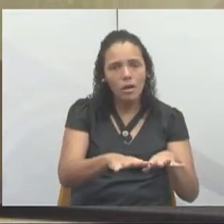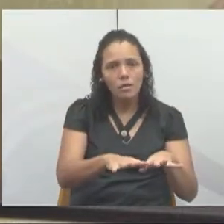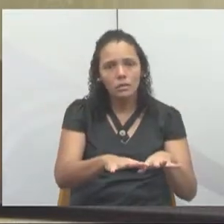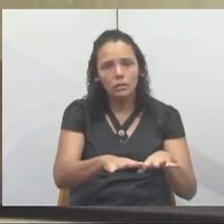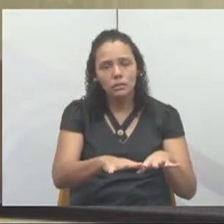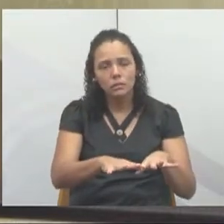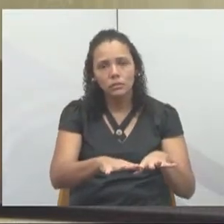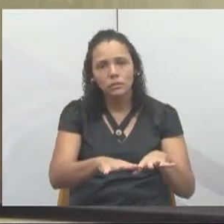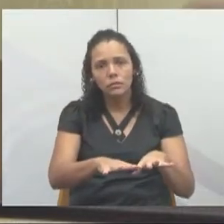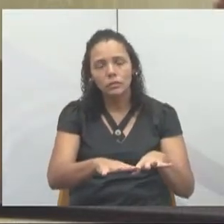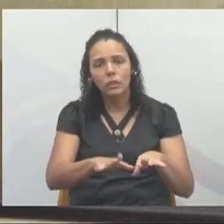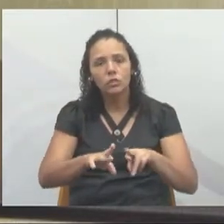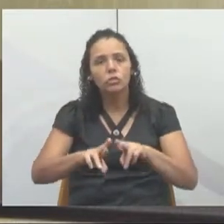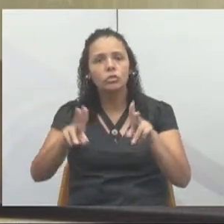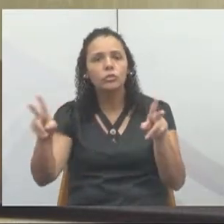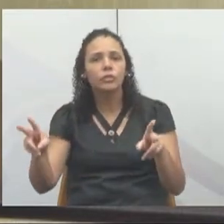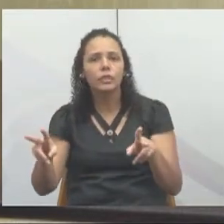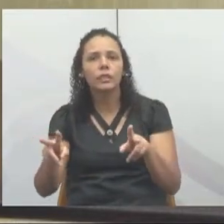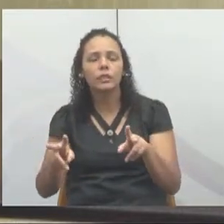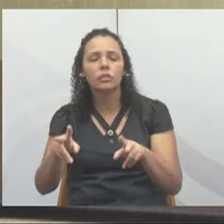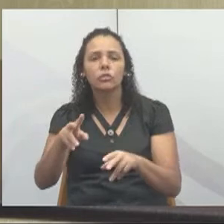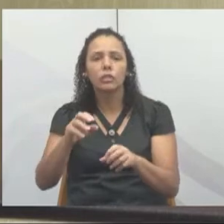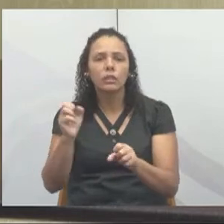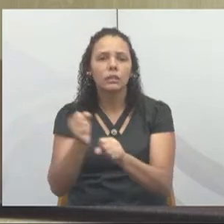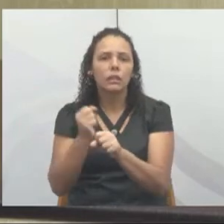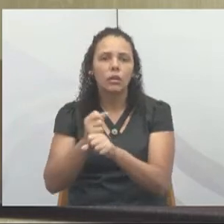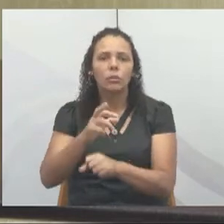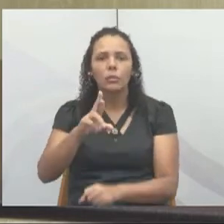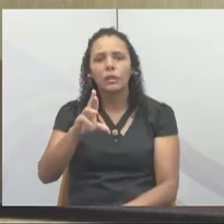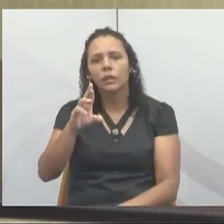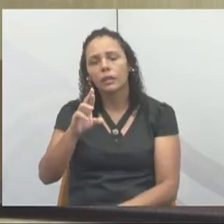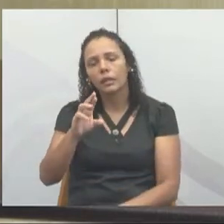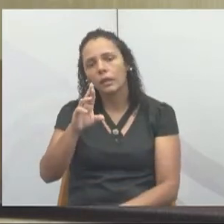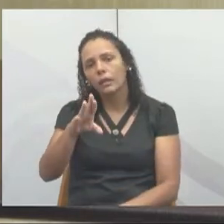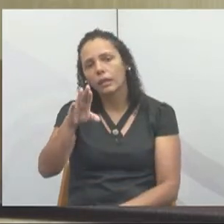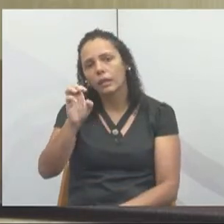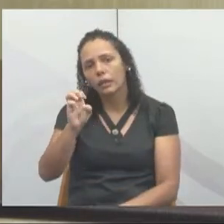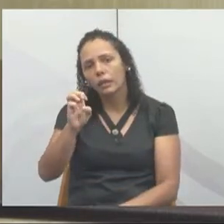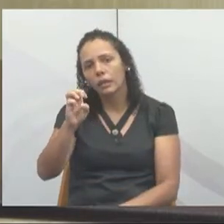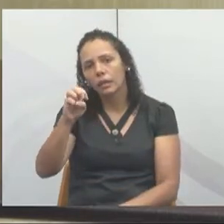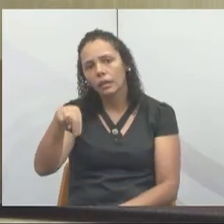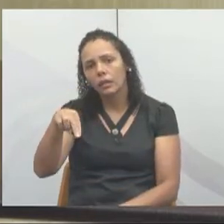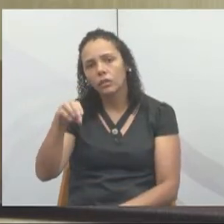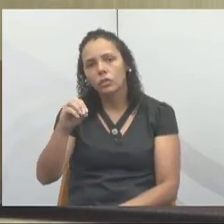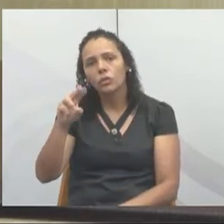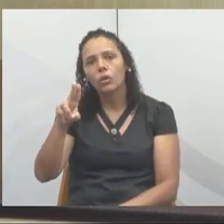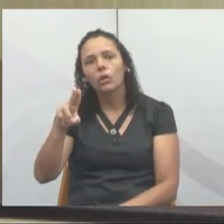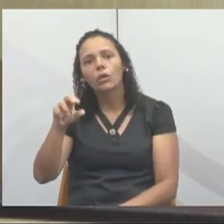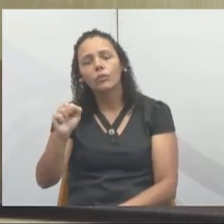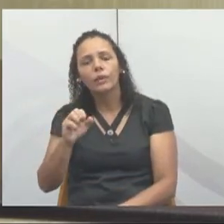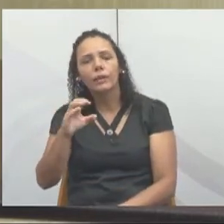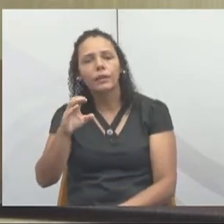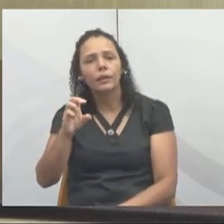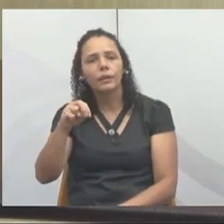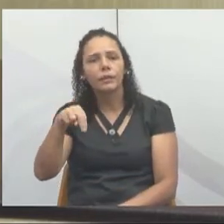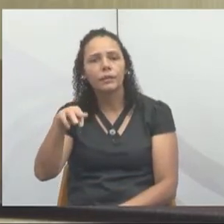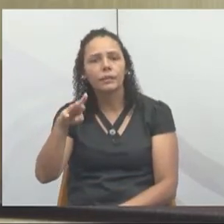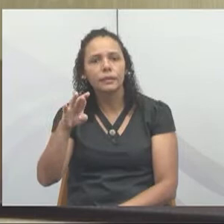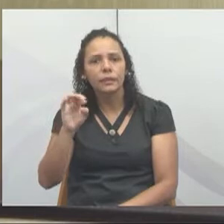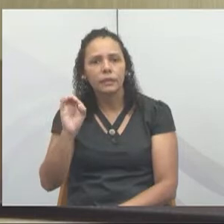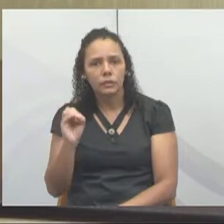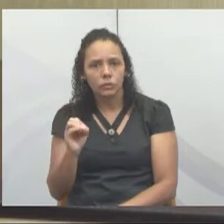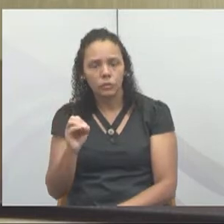se o Renova Centro está parado, a prefeitura poderia fazer alguma ação que